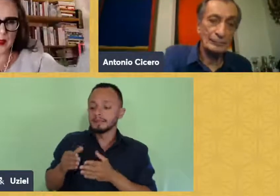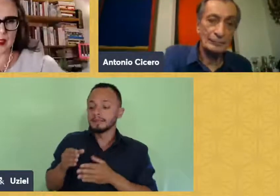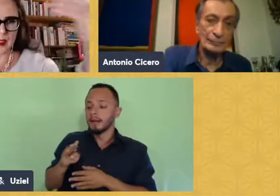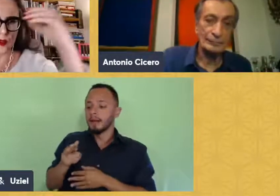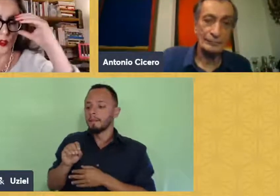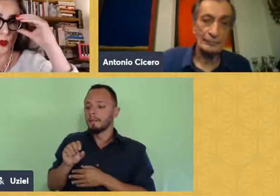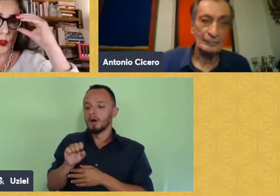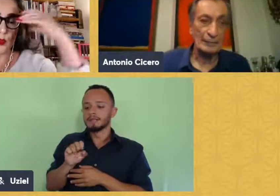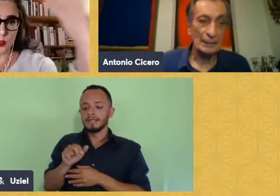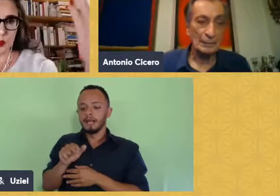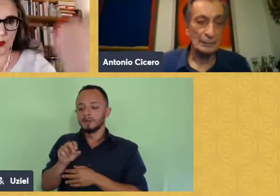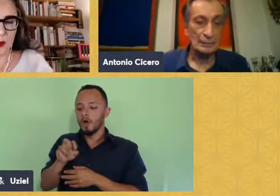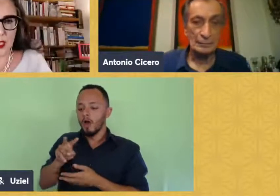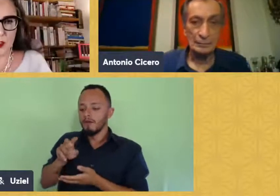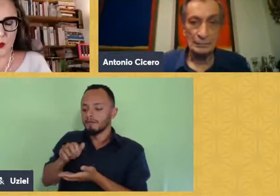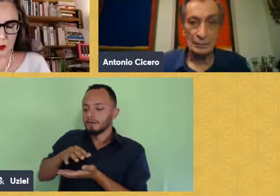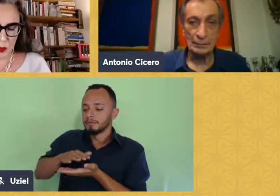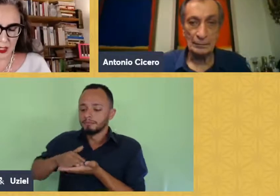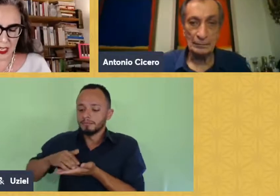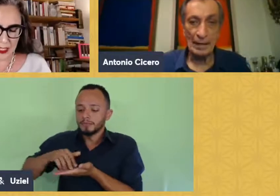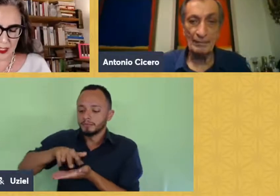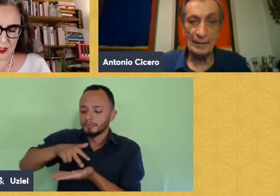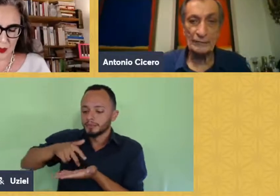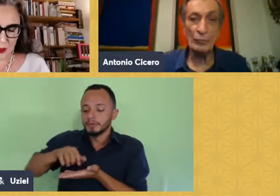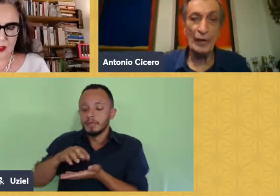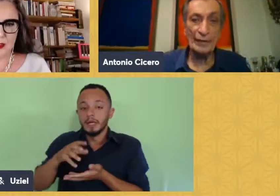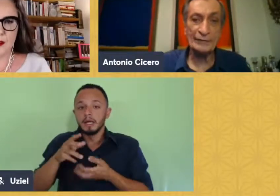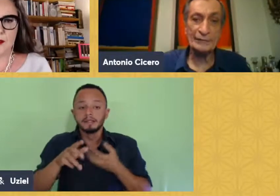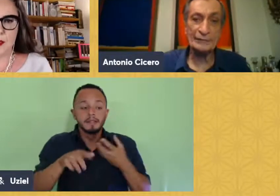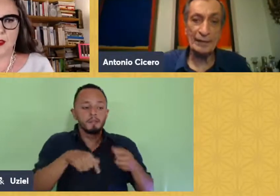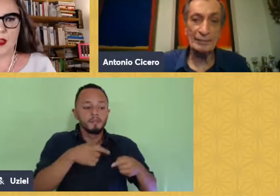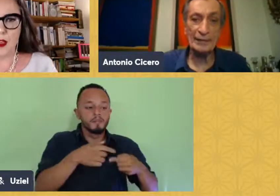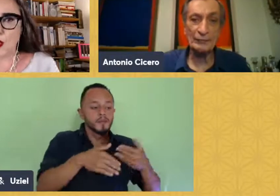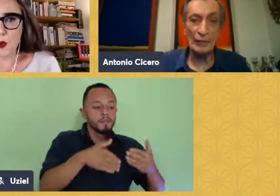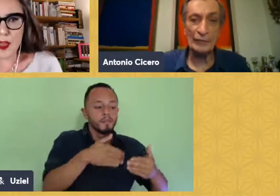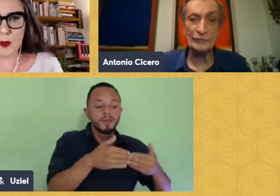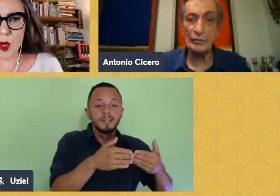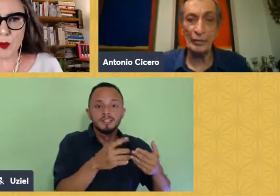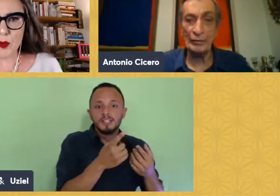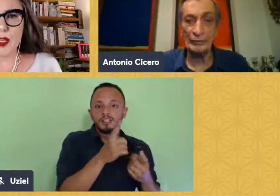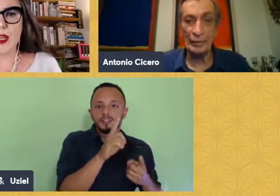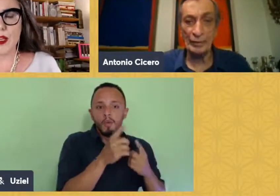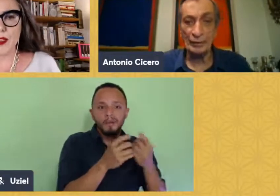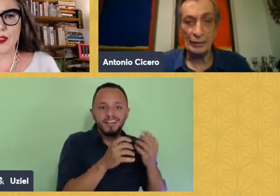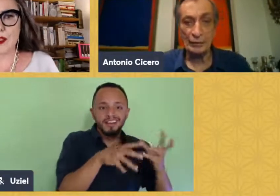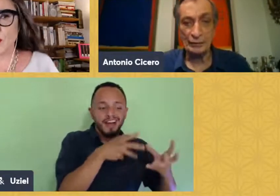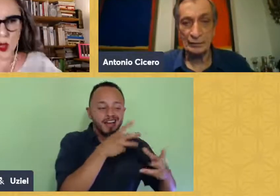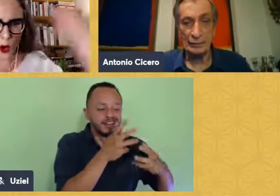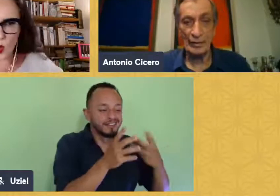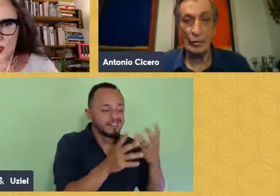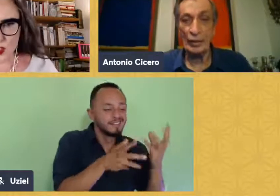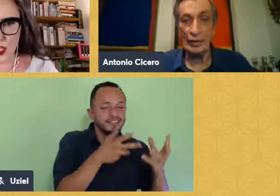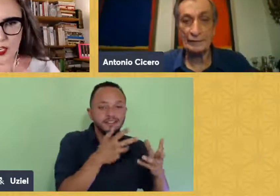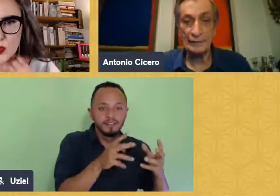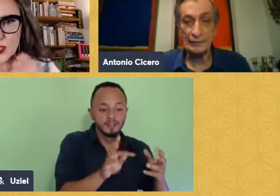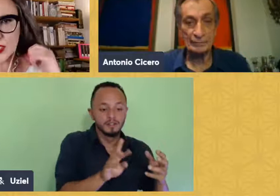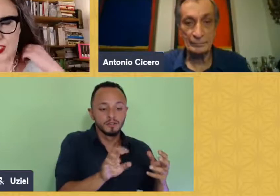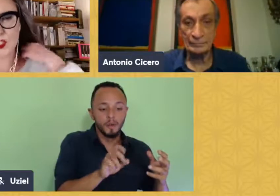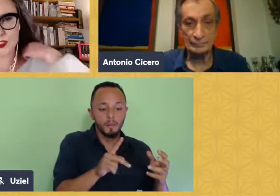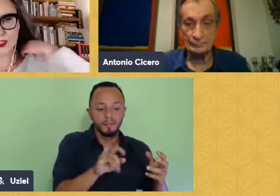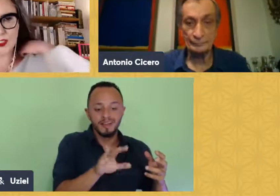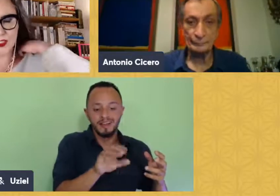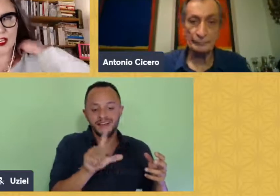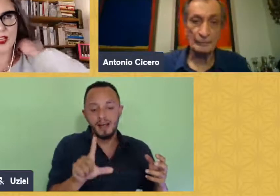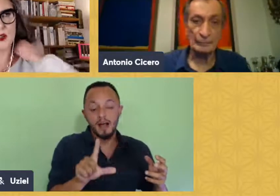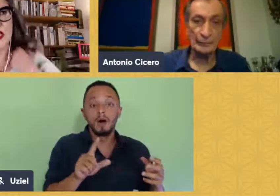depois continua em outros movimentos, próprio tropicalismo. Mesmo antes, né? Mesmo antes. O próprio Noel Rosa já era um